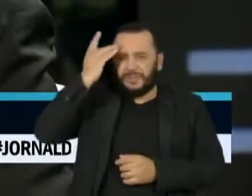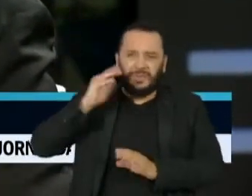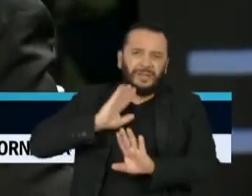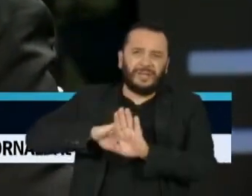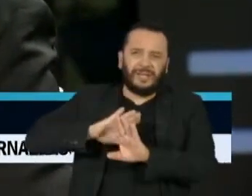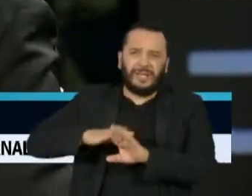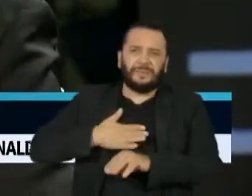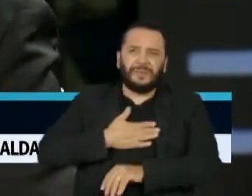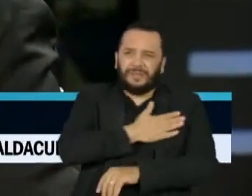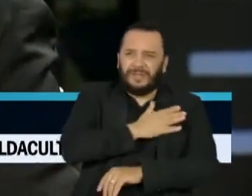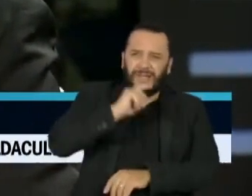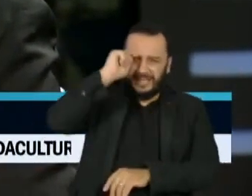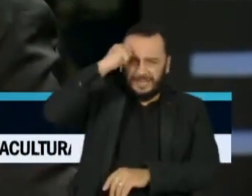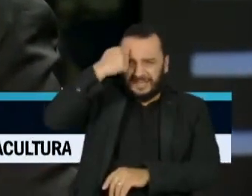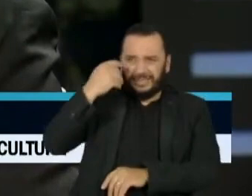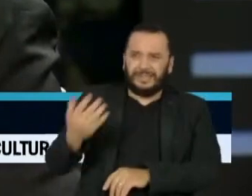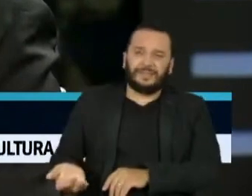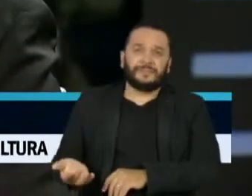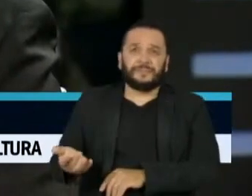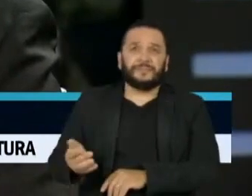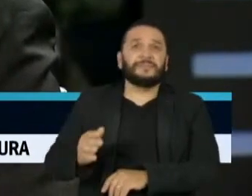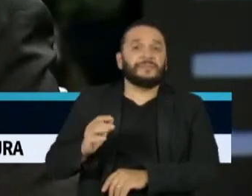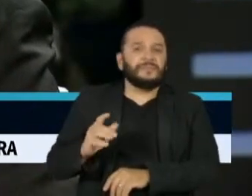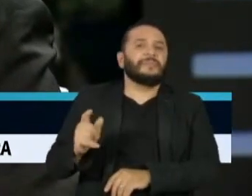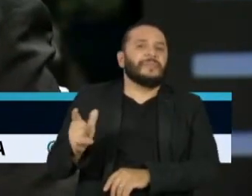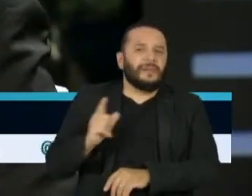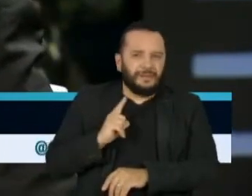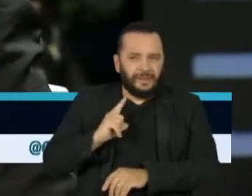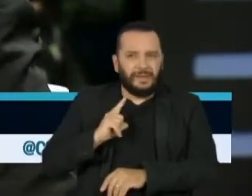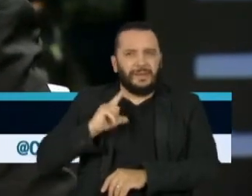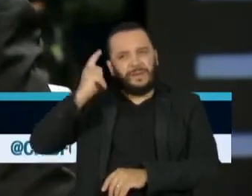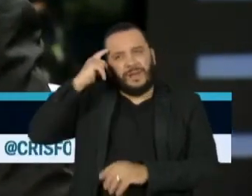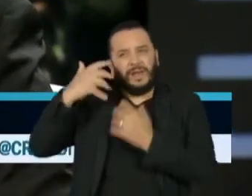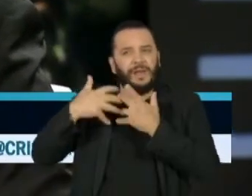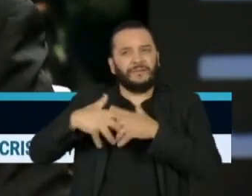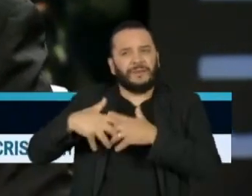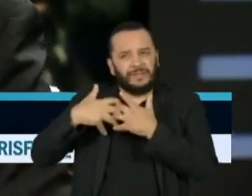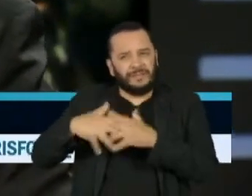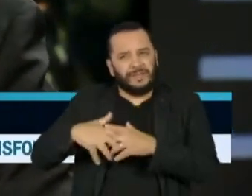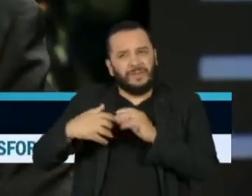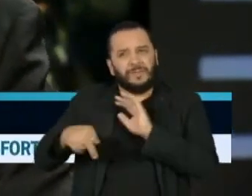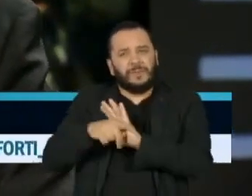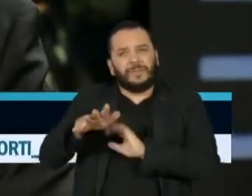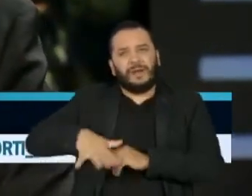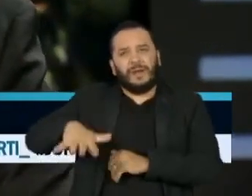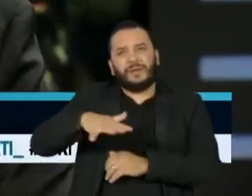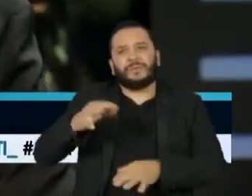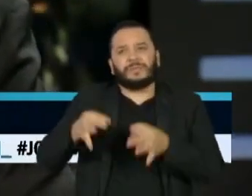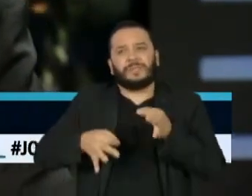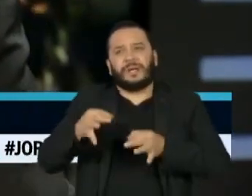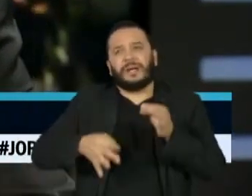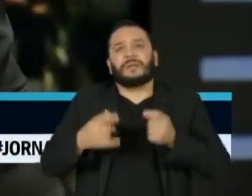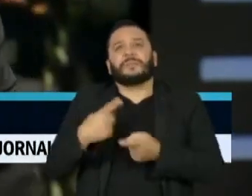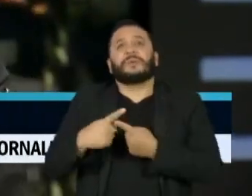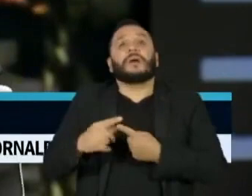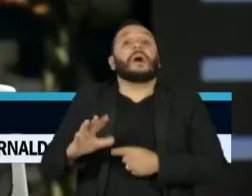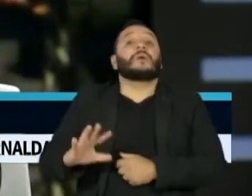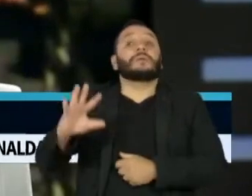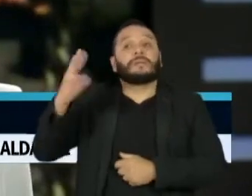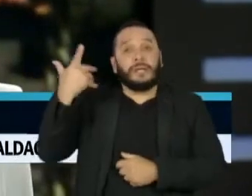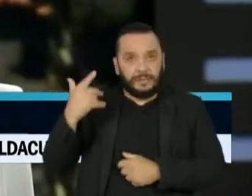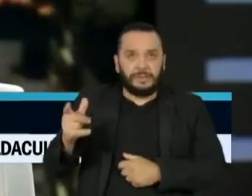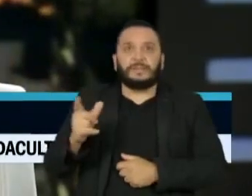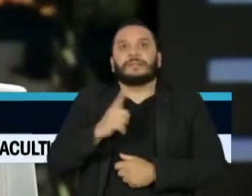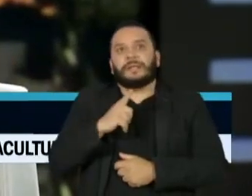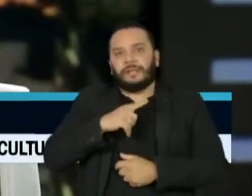natureza racista, elas demandam uma profunda reflexão do poder judiciário. Porque o que acontece? Nós temos